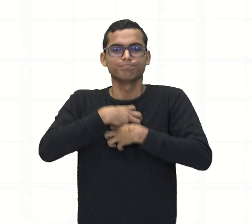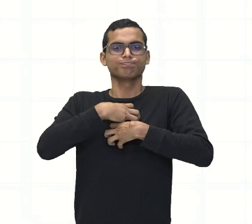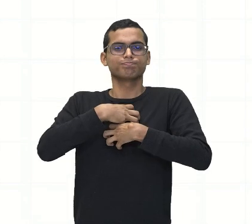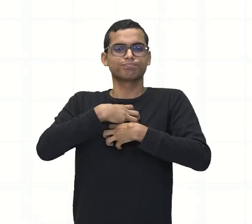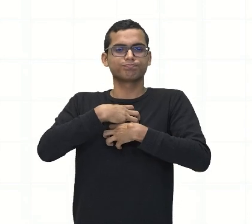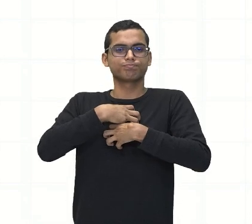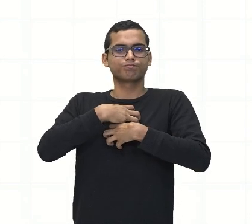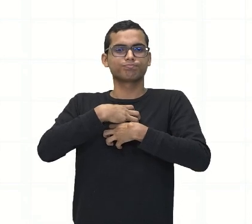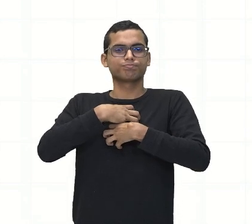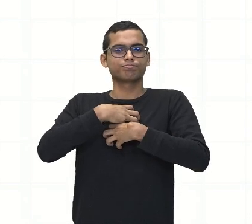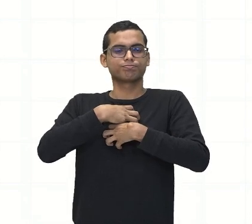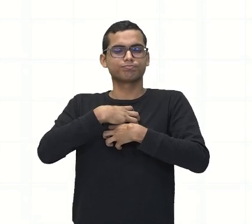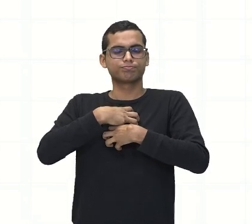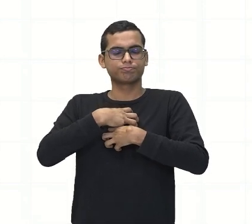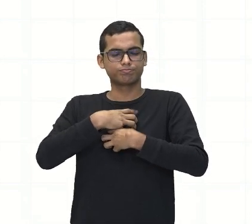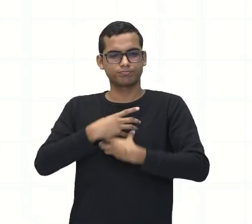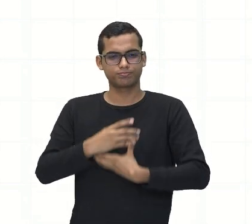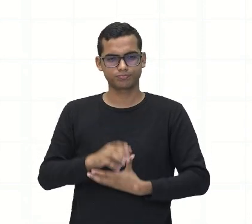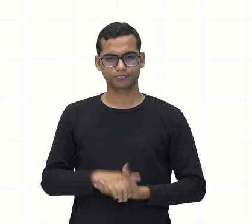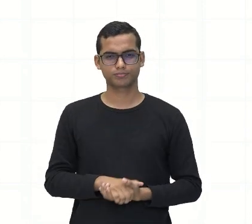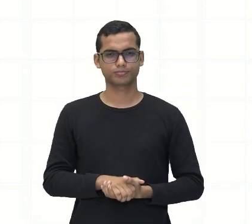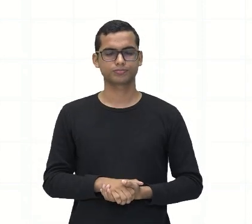então